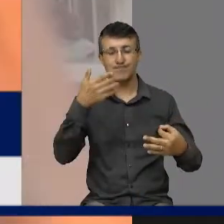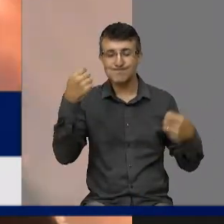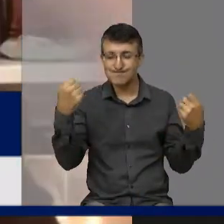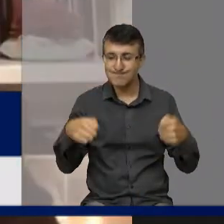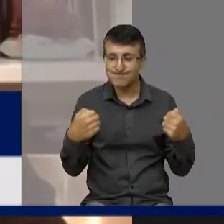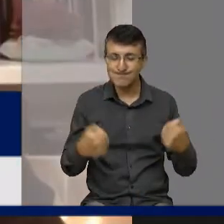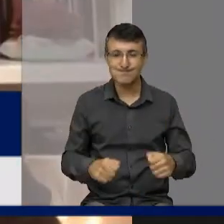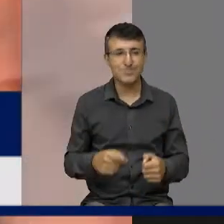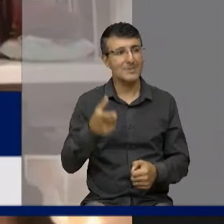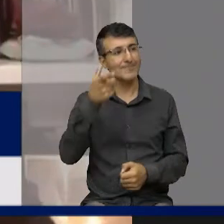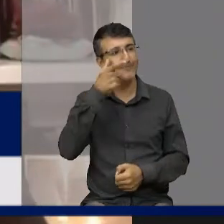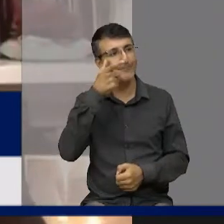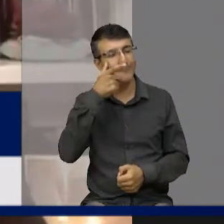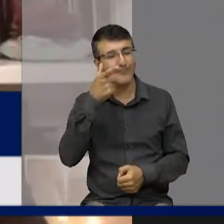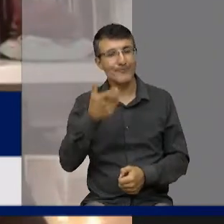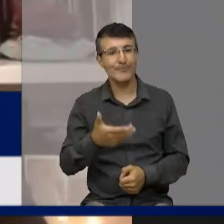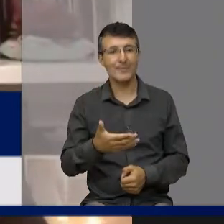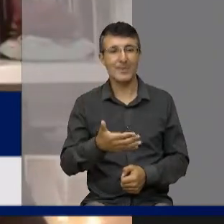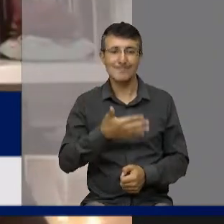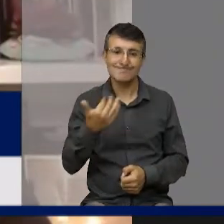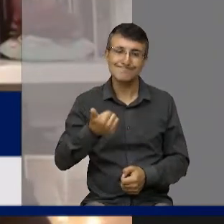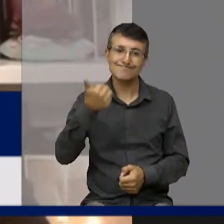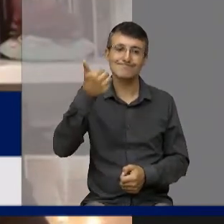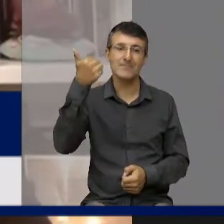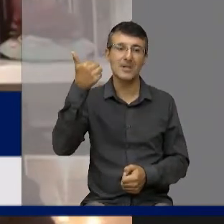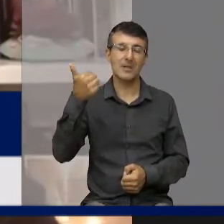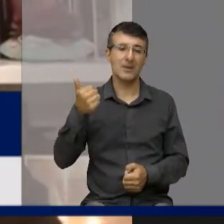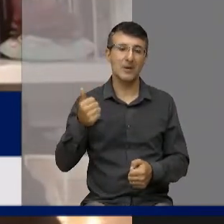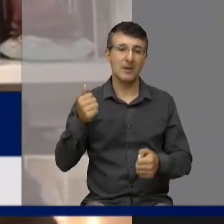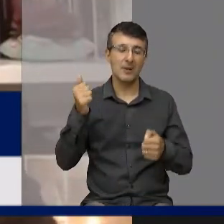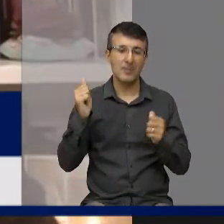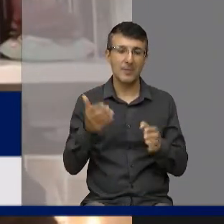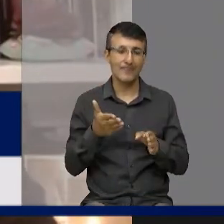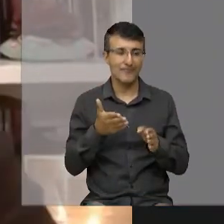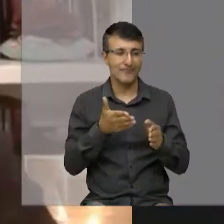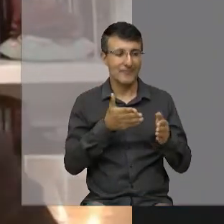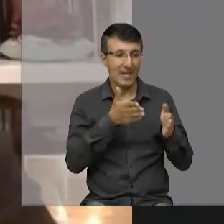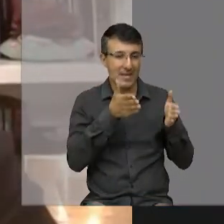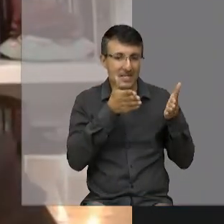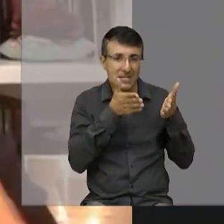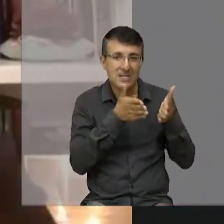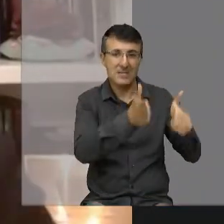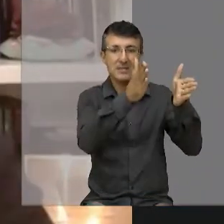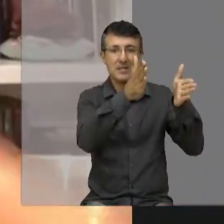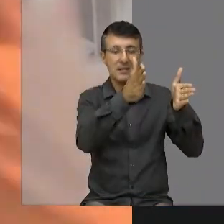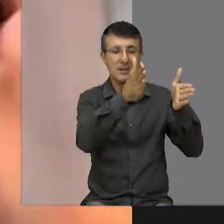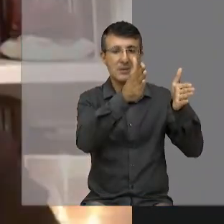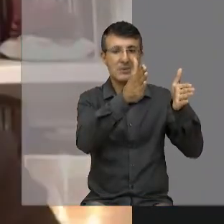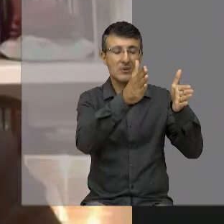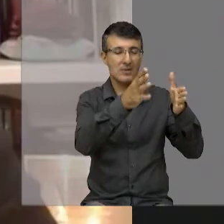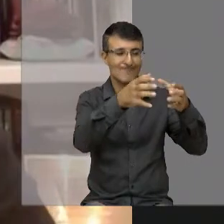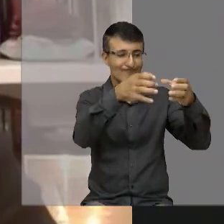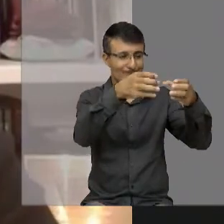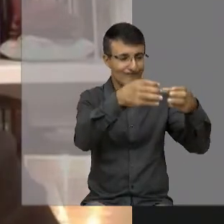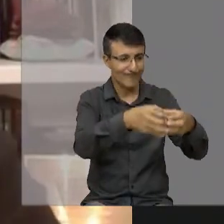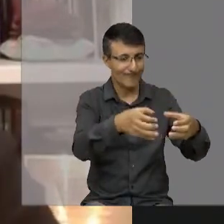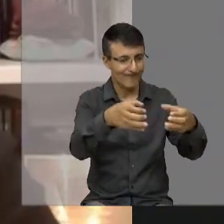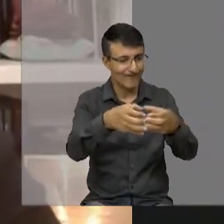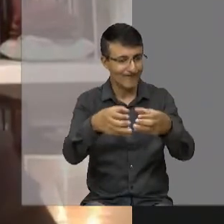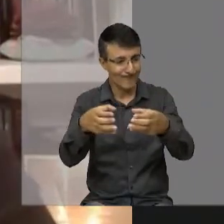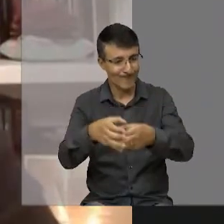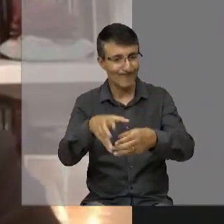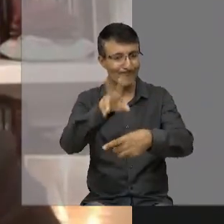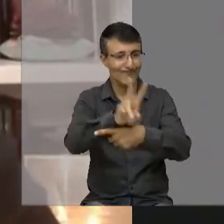GCM, encaminhe essa mulher para os programas, né, municipais que já existem, para uma rede, inclusive, né, de